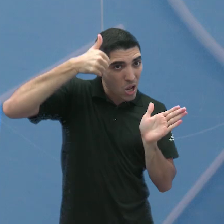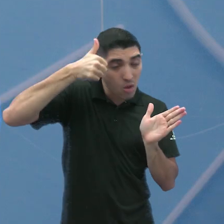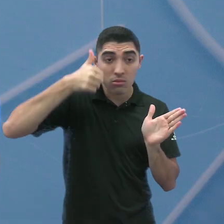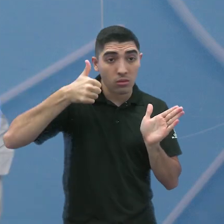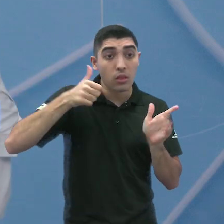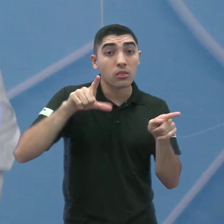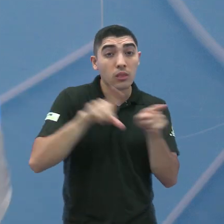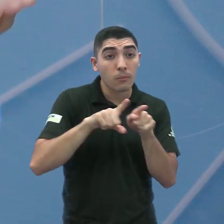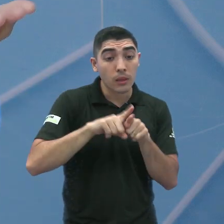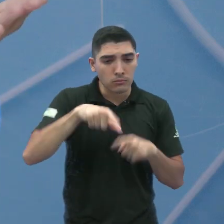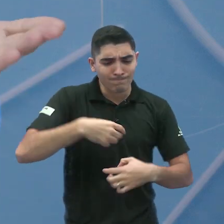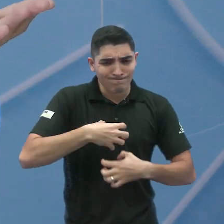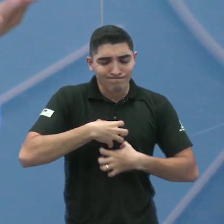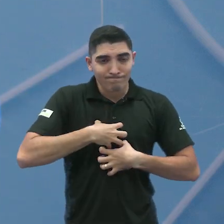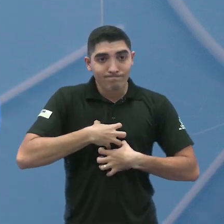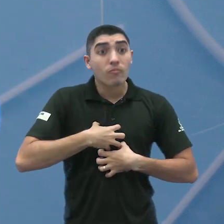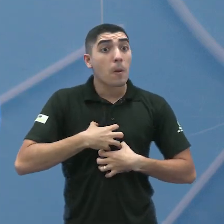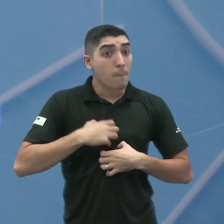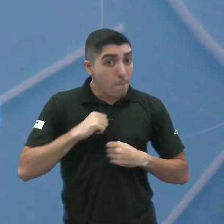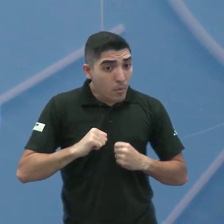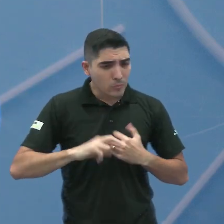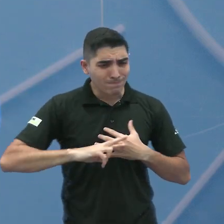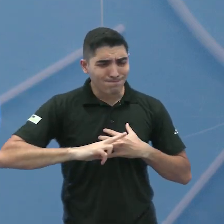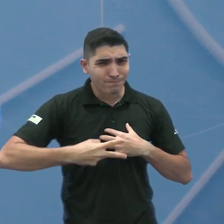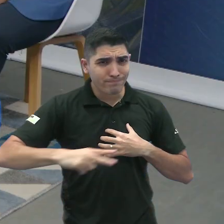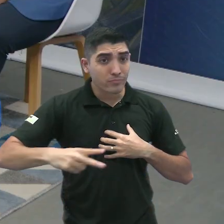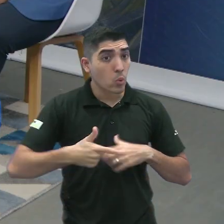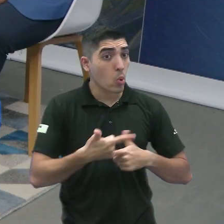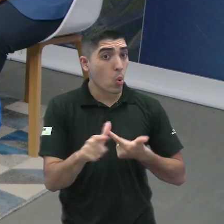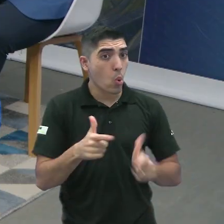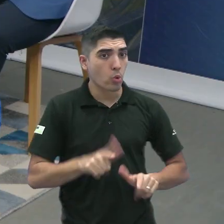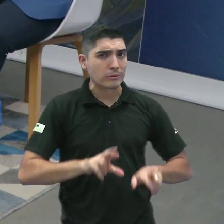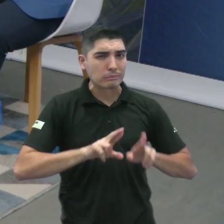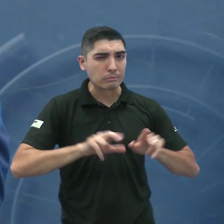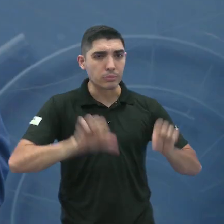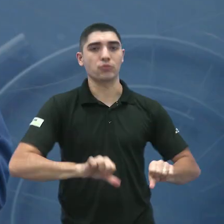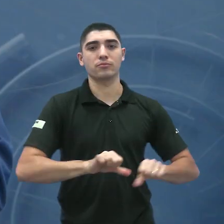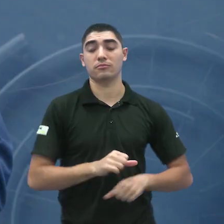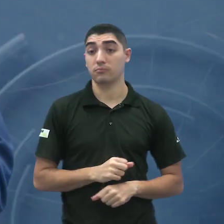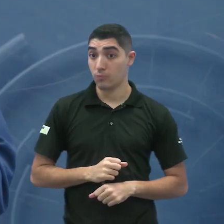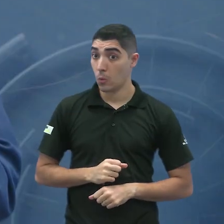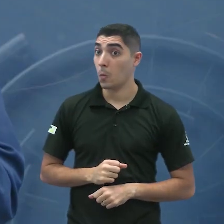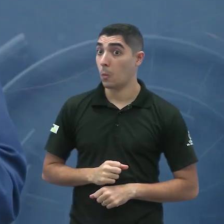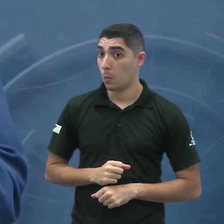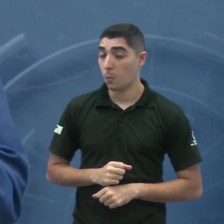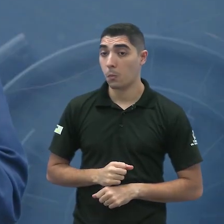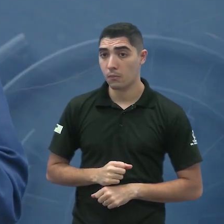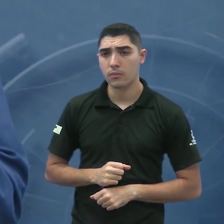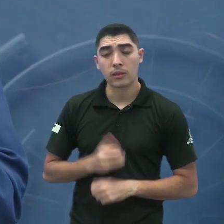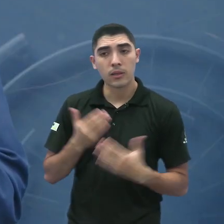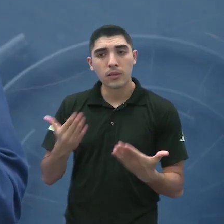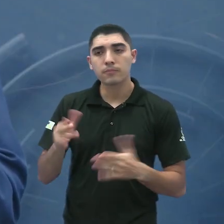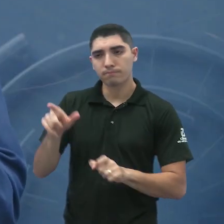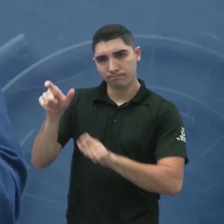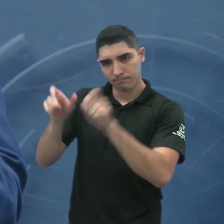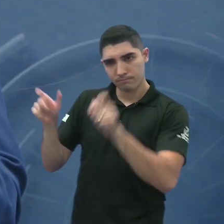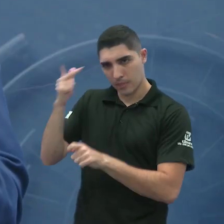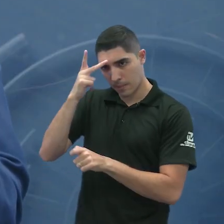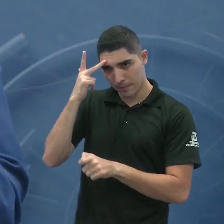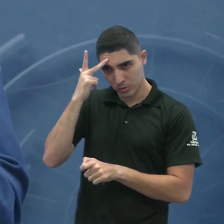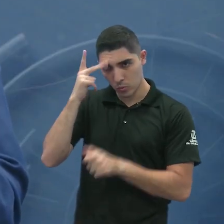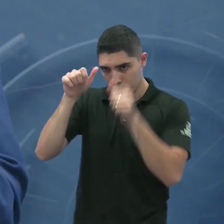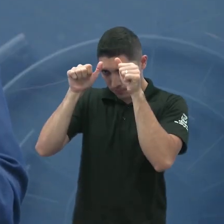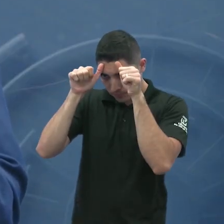como trazer outras instabilidades. Sim, com certeza. Olha só, os direitos das pessoas com